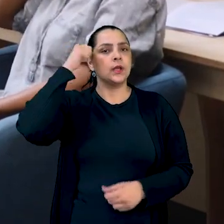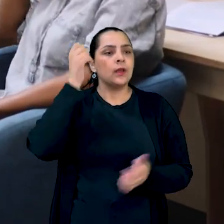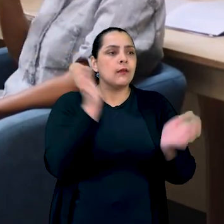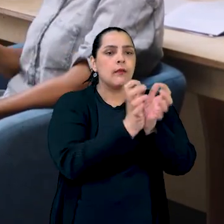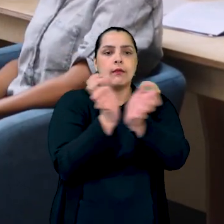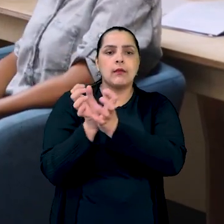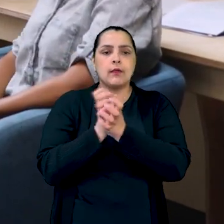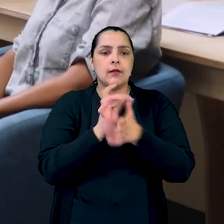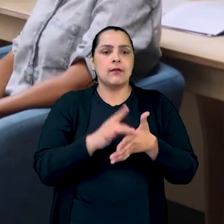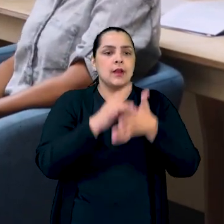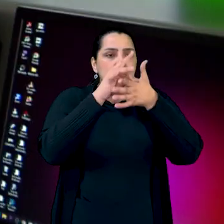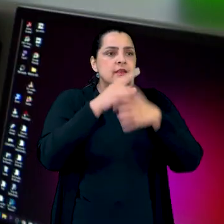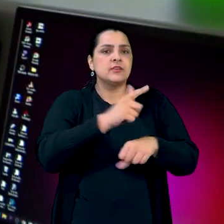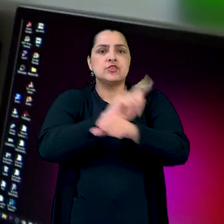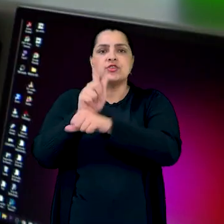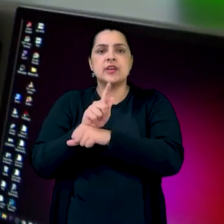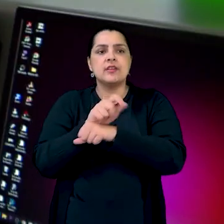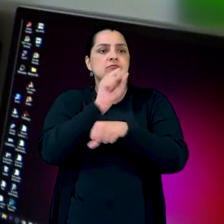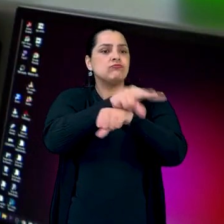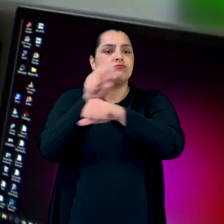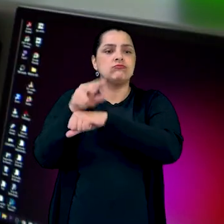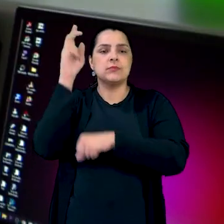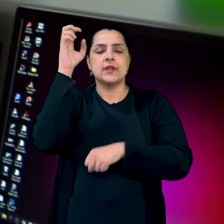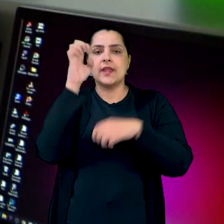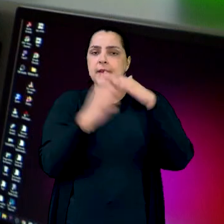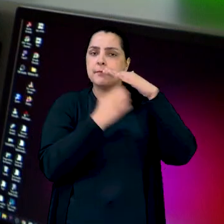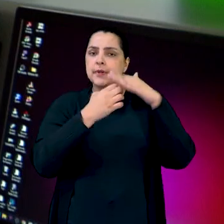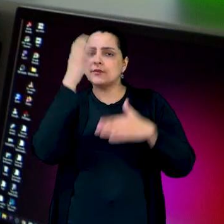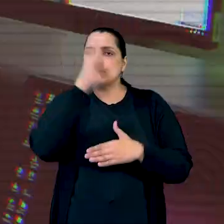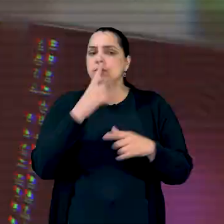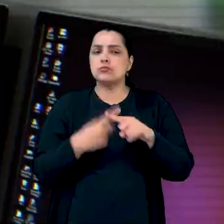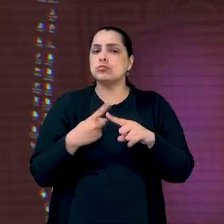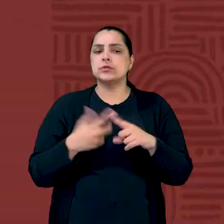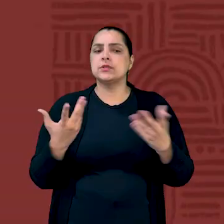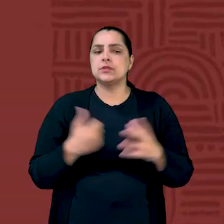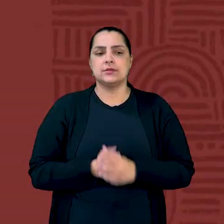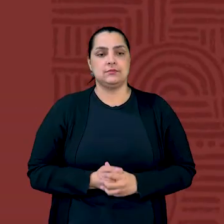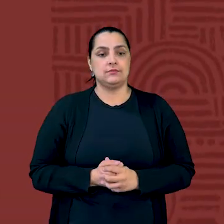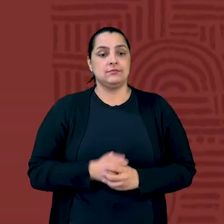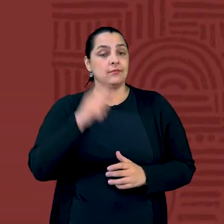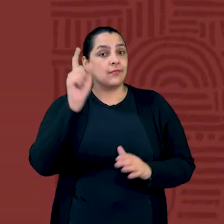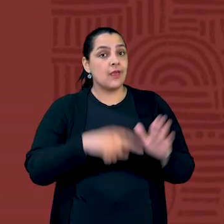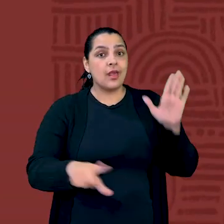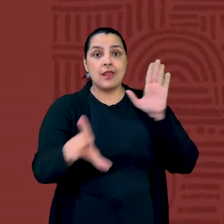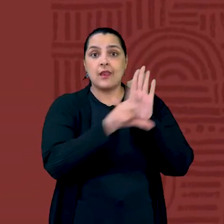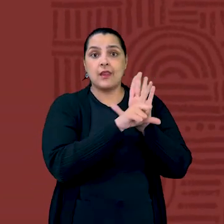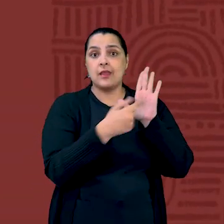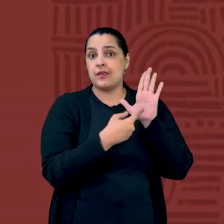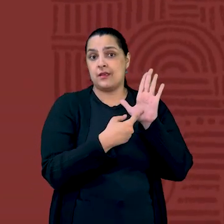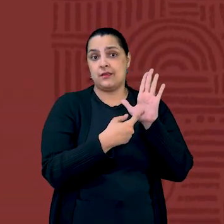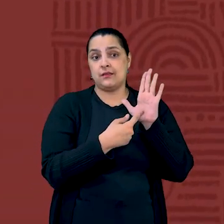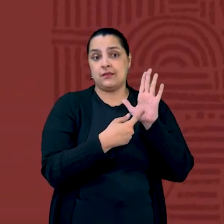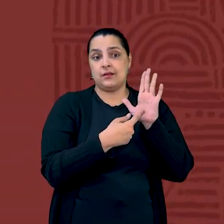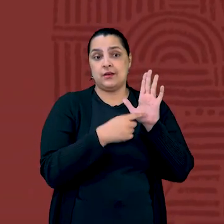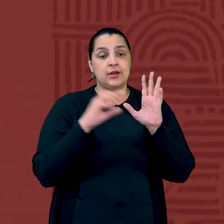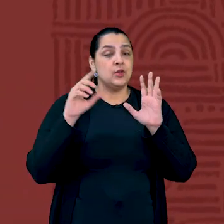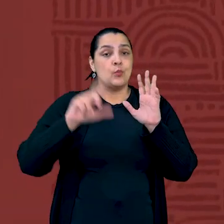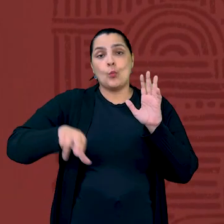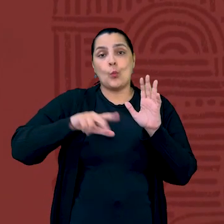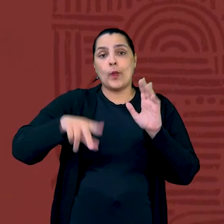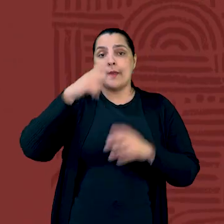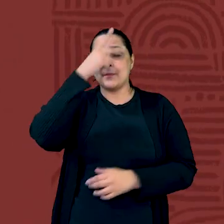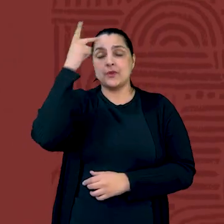pessoas negras ocupando cargos de liderança nas empresas brasileiras? A gente está falando de cumprimento de lei, né? Todas as pessoas têm direito,